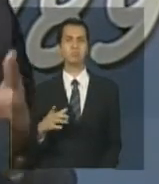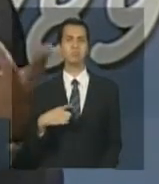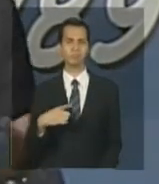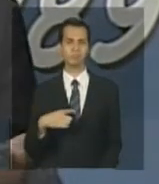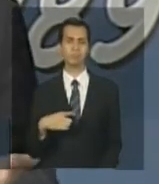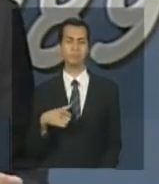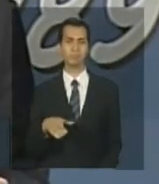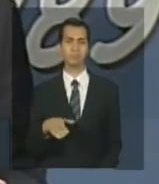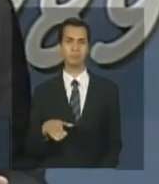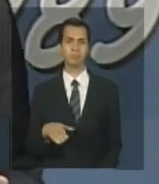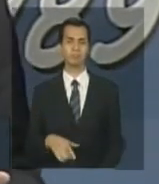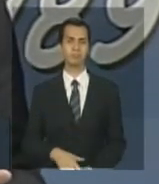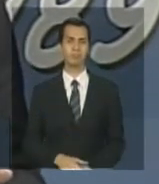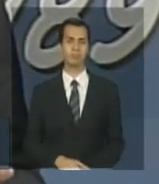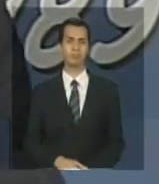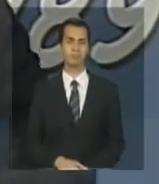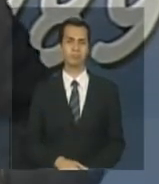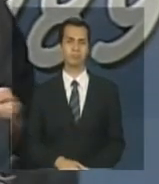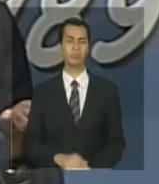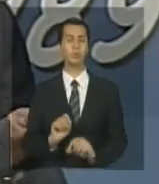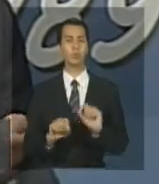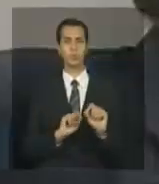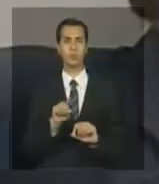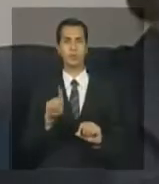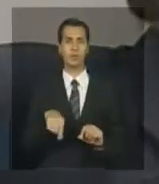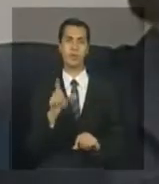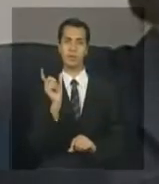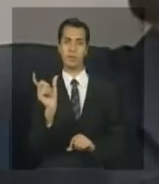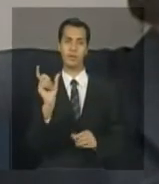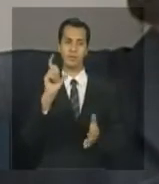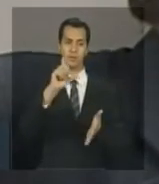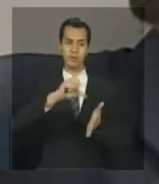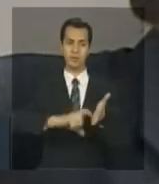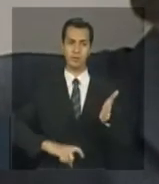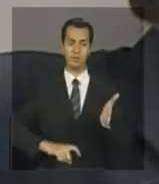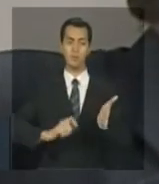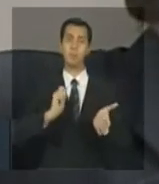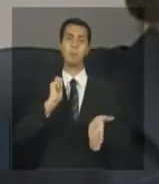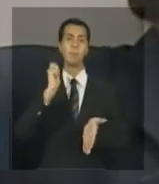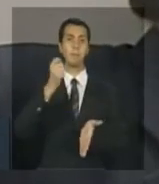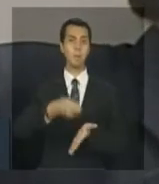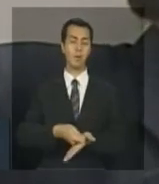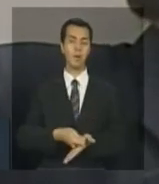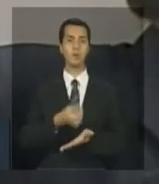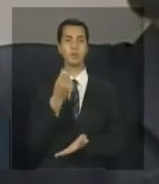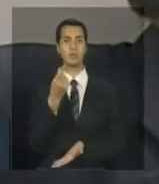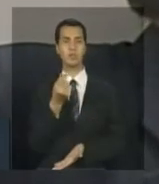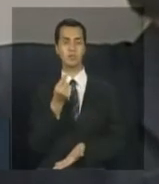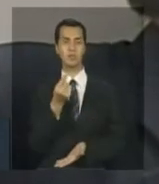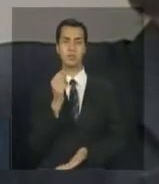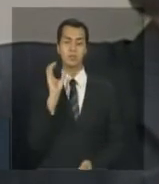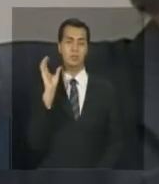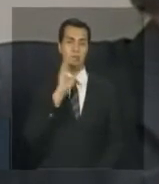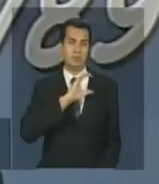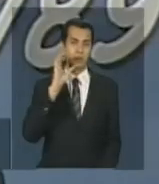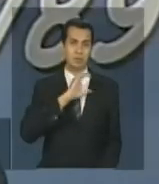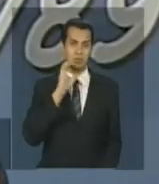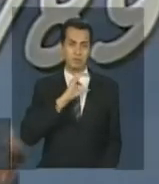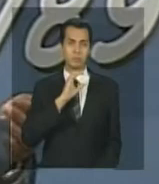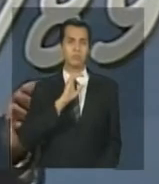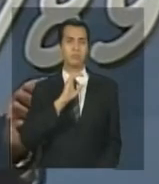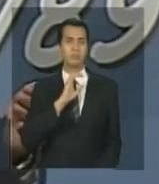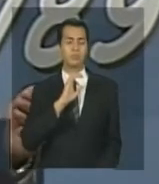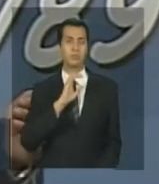trás a iniciativa tem o cartão de pagamento para essas despesas é mais emergenciais